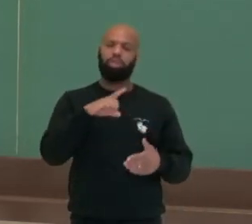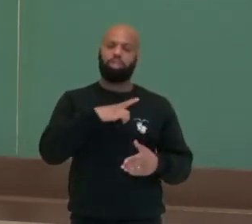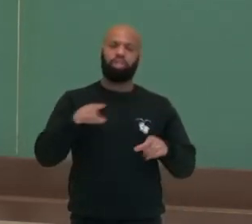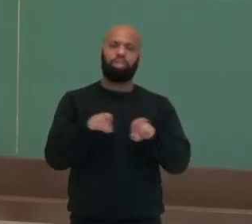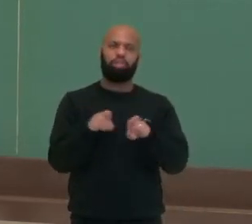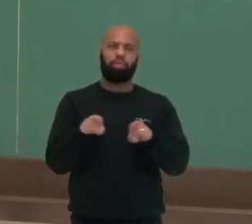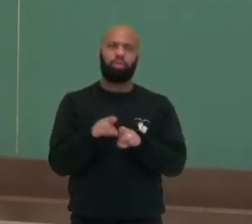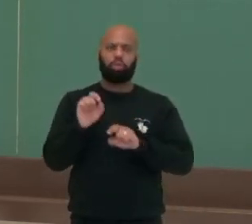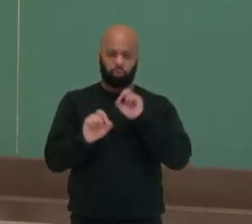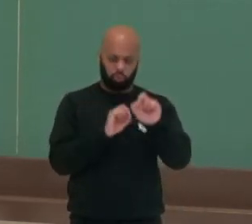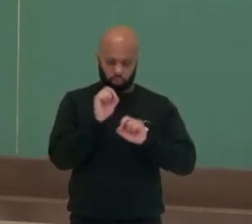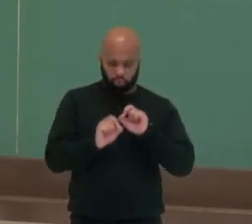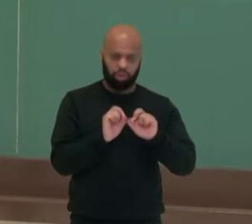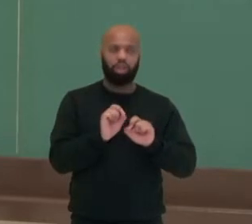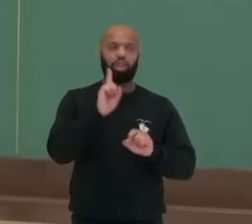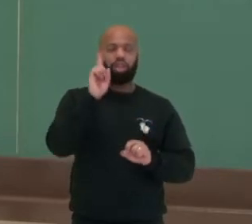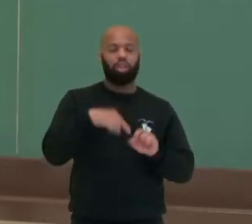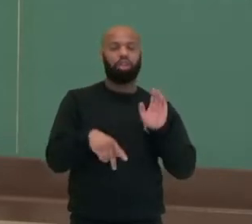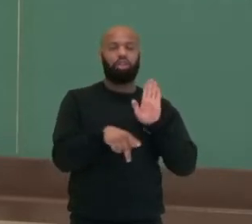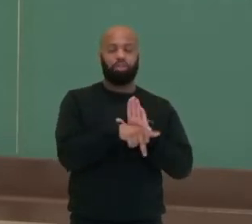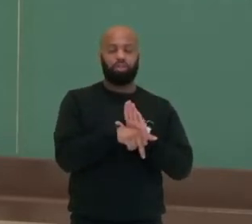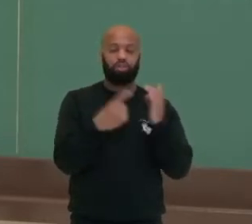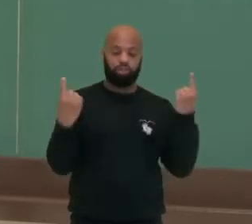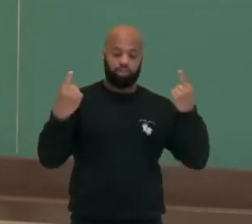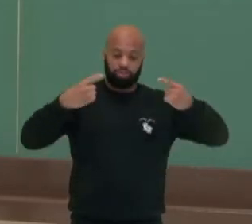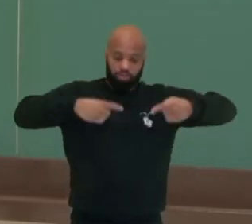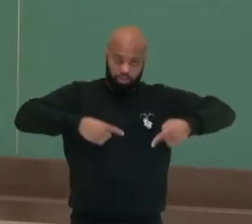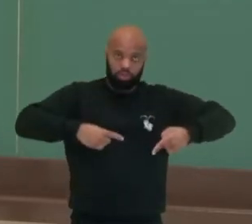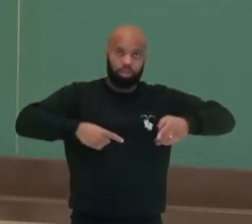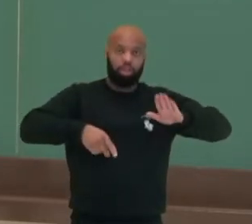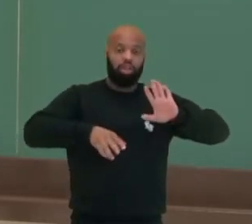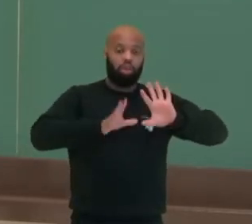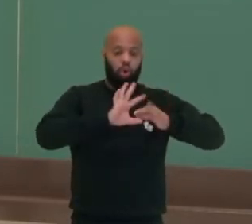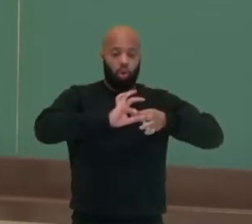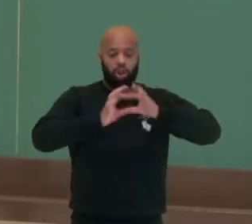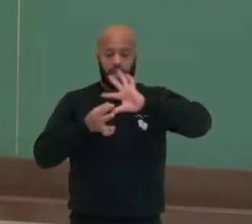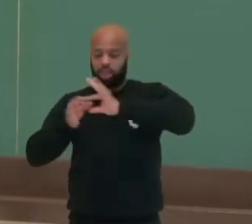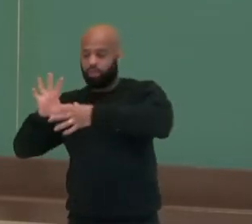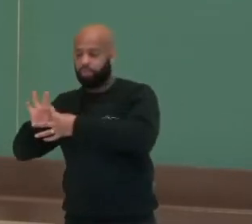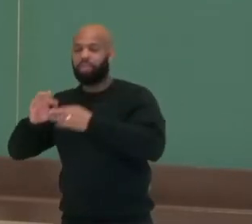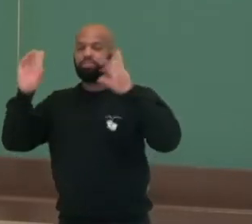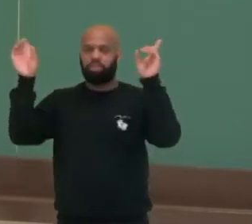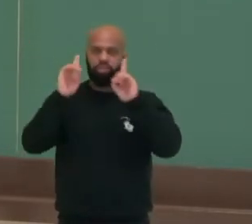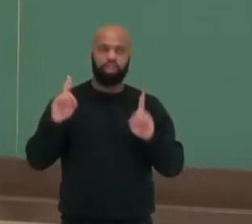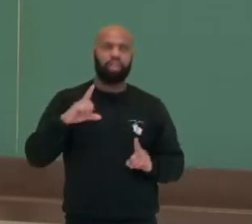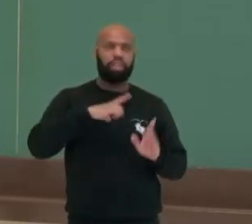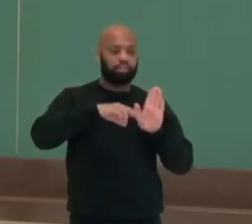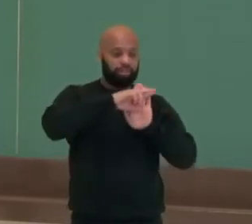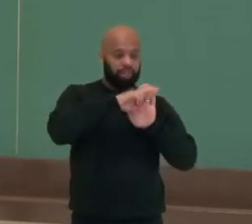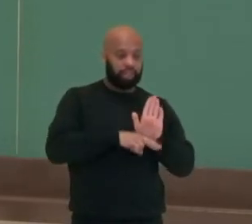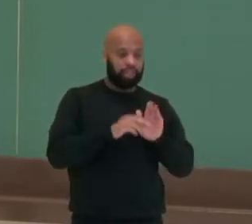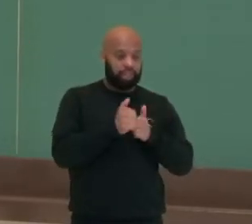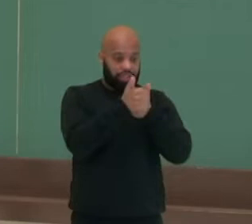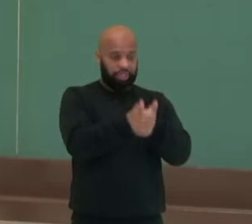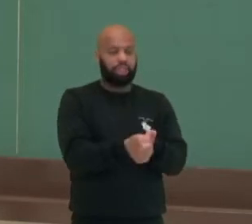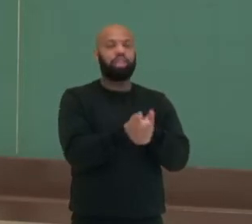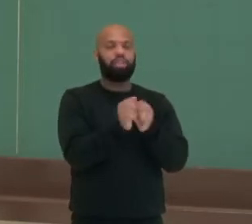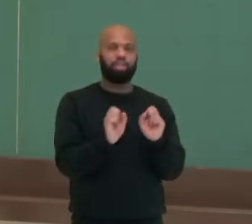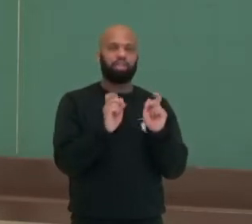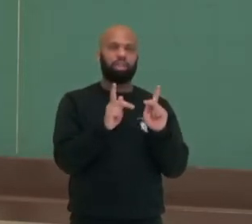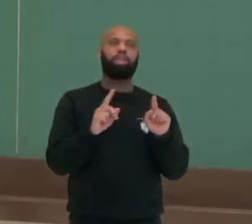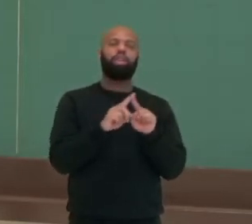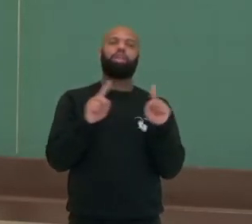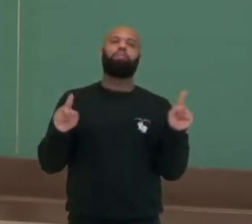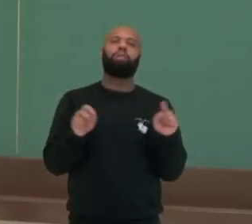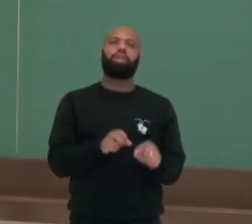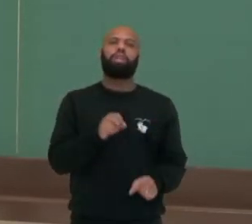a versão disputada na Paralimpíada que tem aí um código certo de regras, tá?